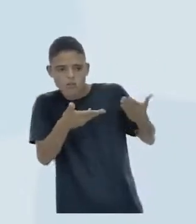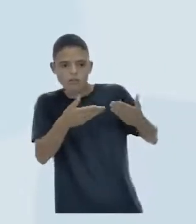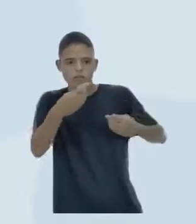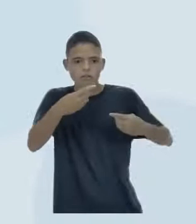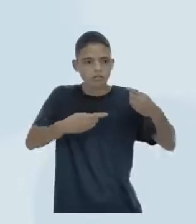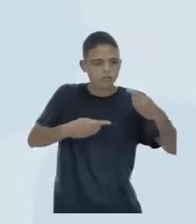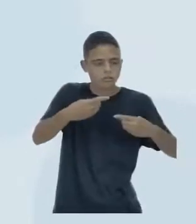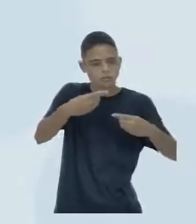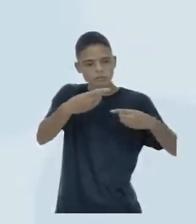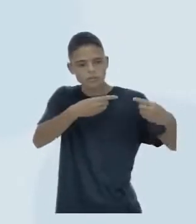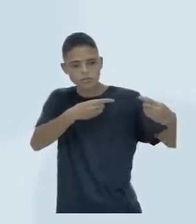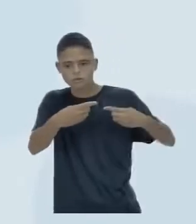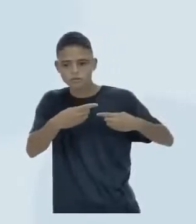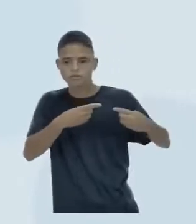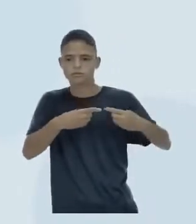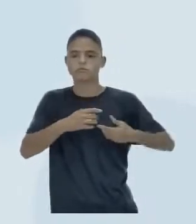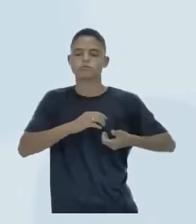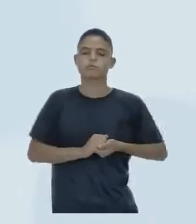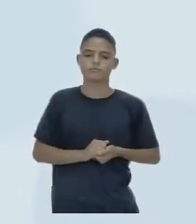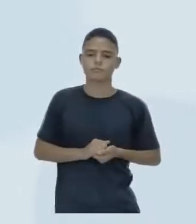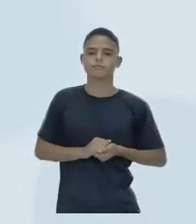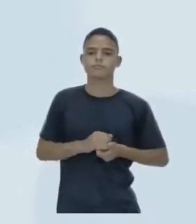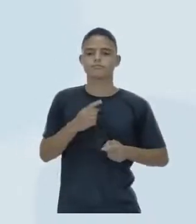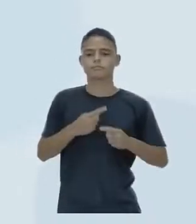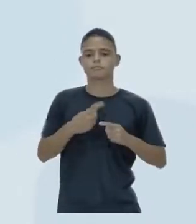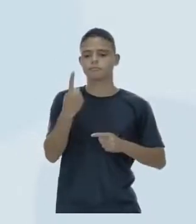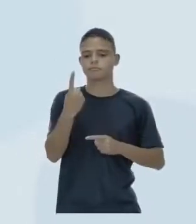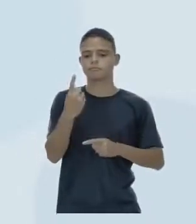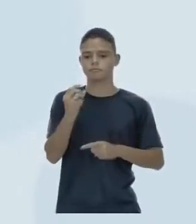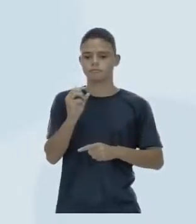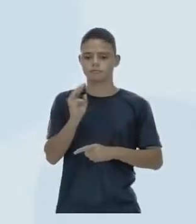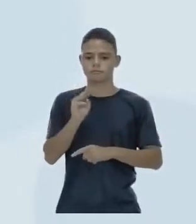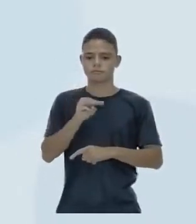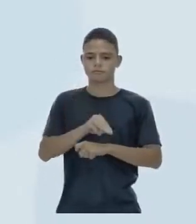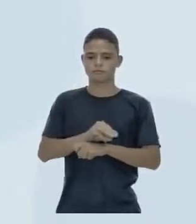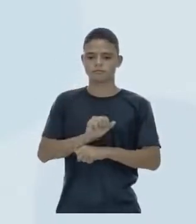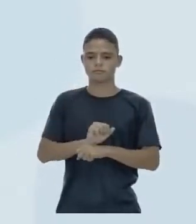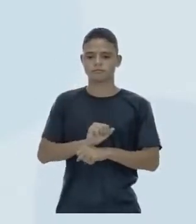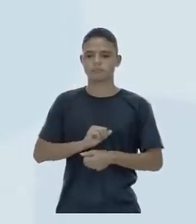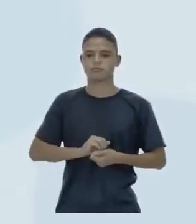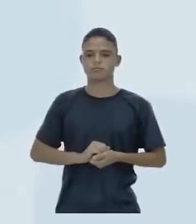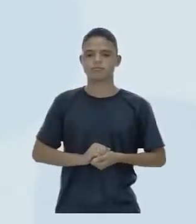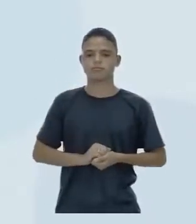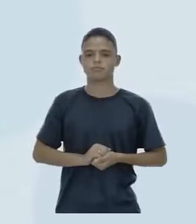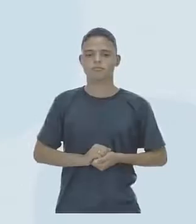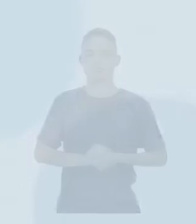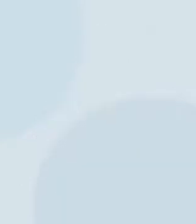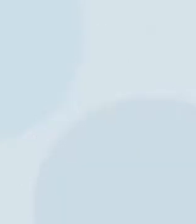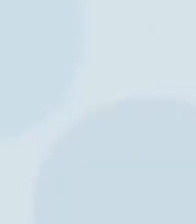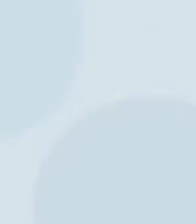de estudantes numa prova? 1 minuto, a gente já volta.